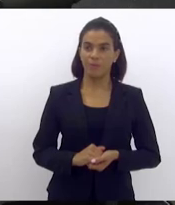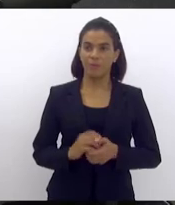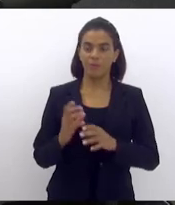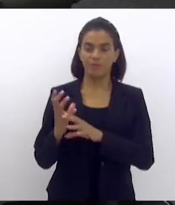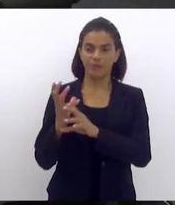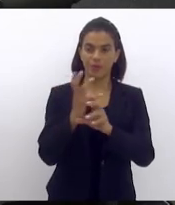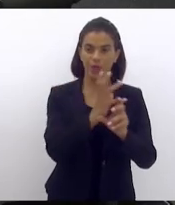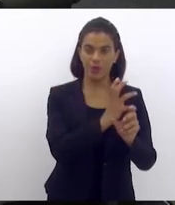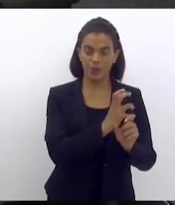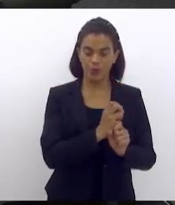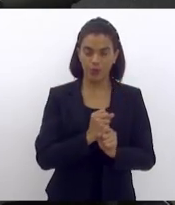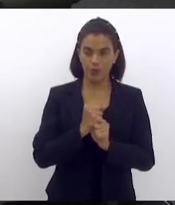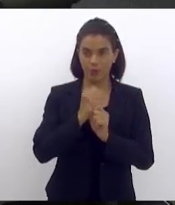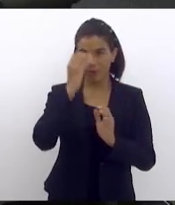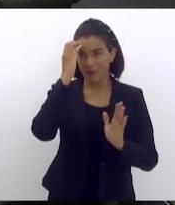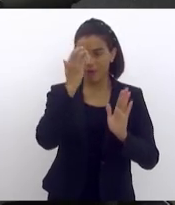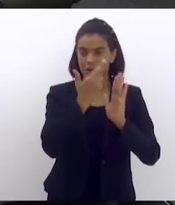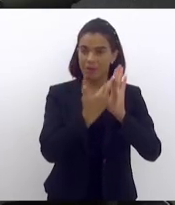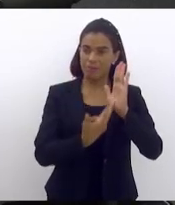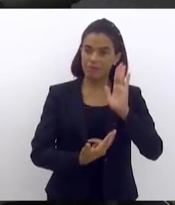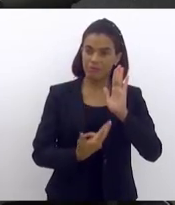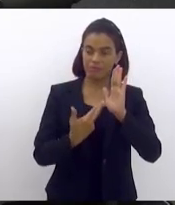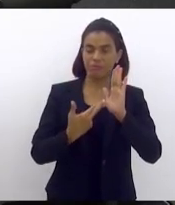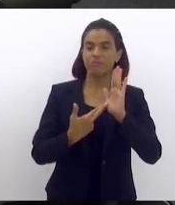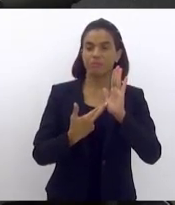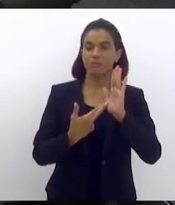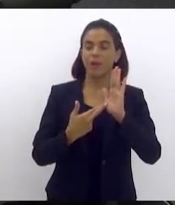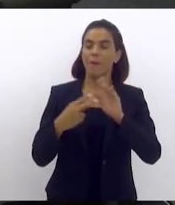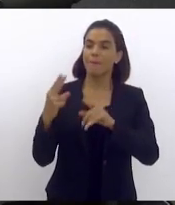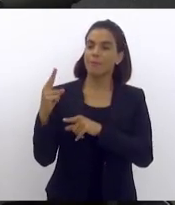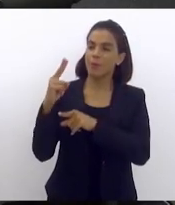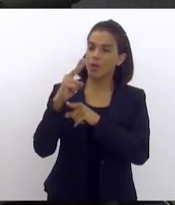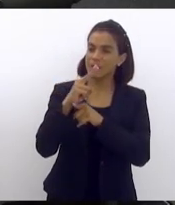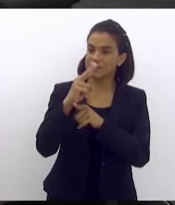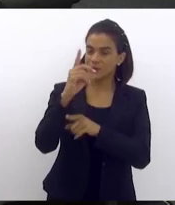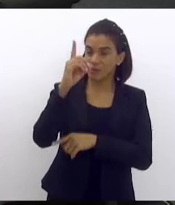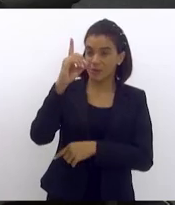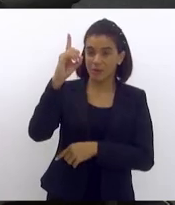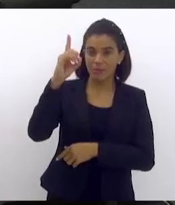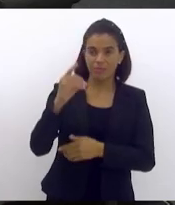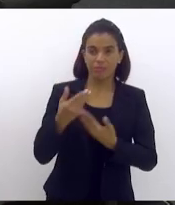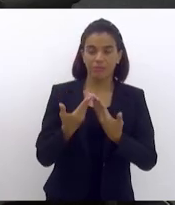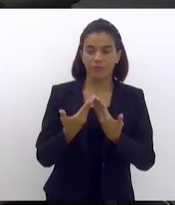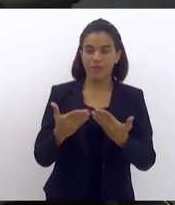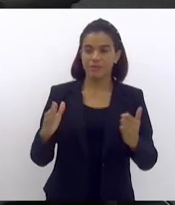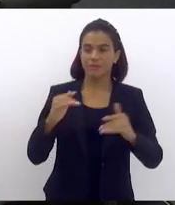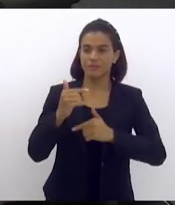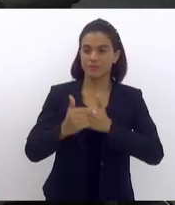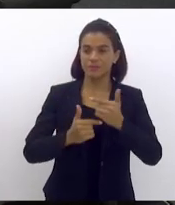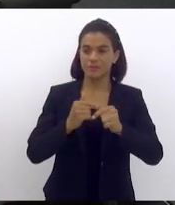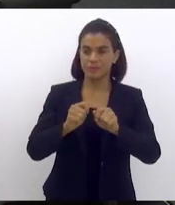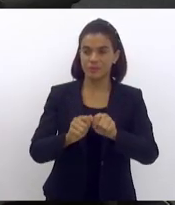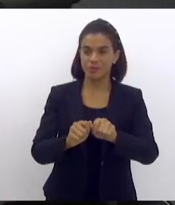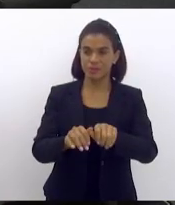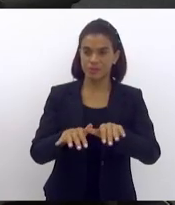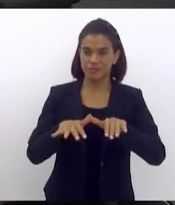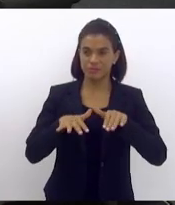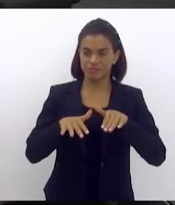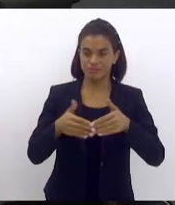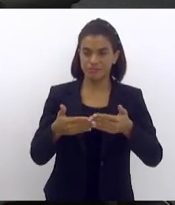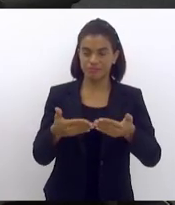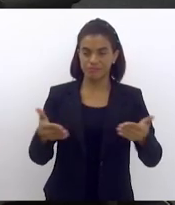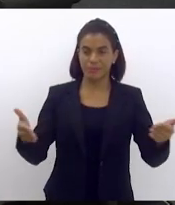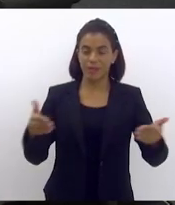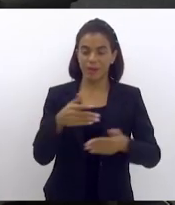havendo o número legal e sobre a proteção de Deus iniciamos o nosso trabalho está aberta a sessão a